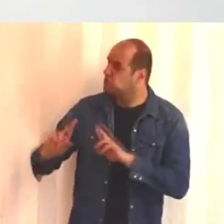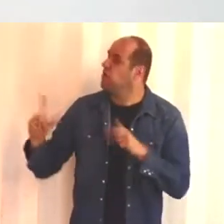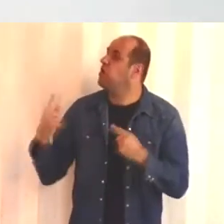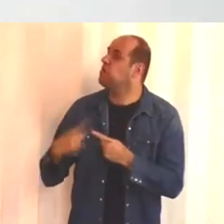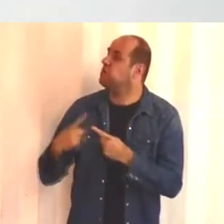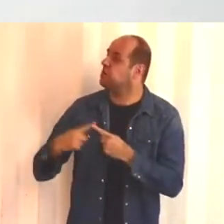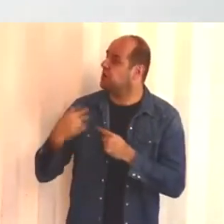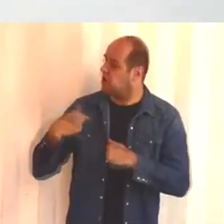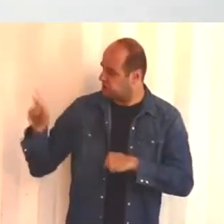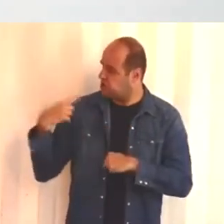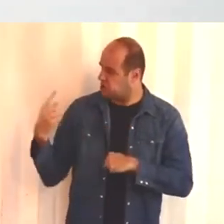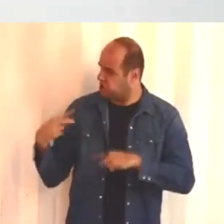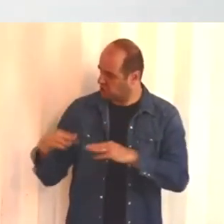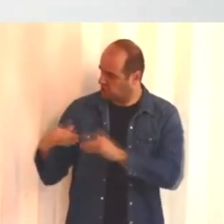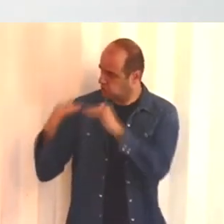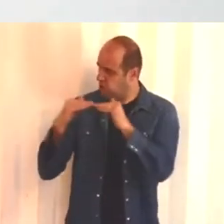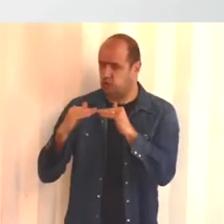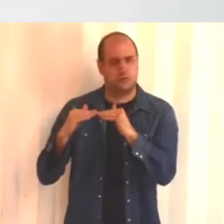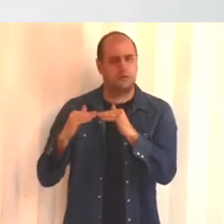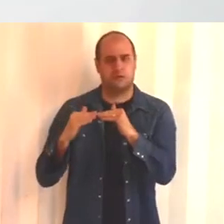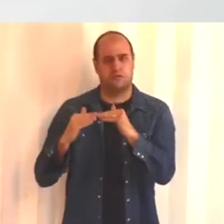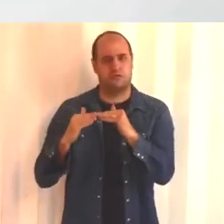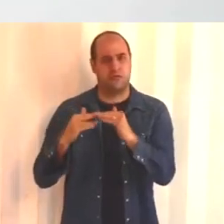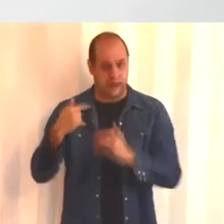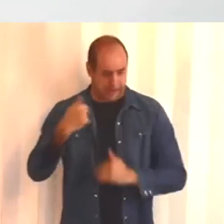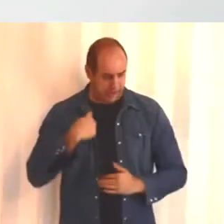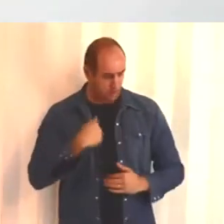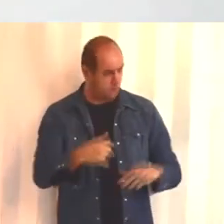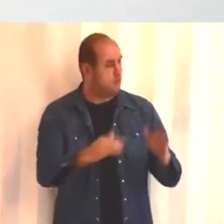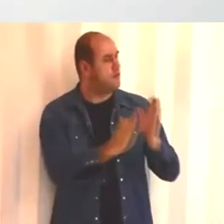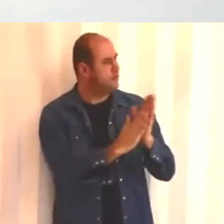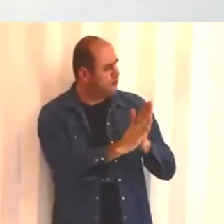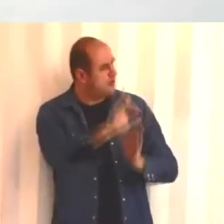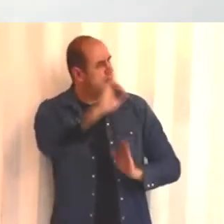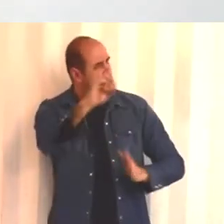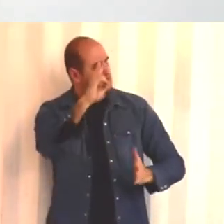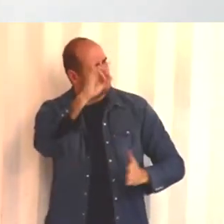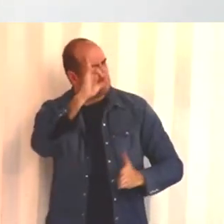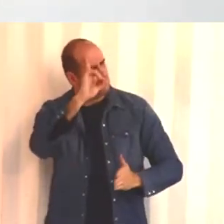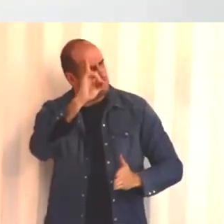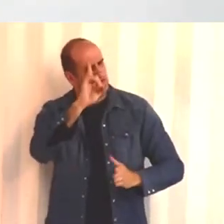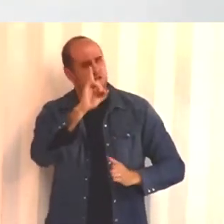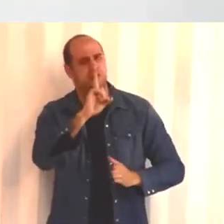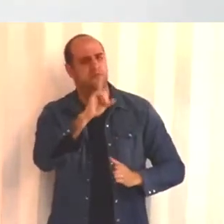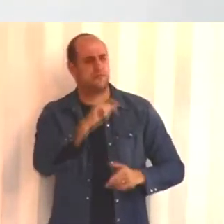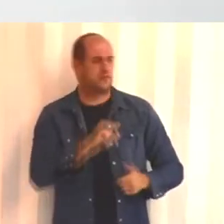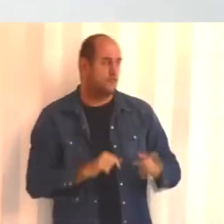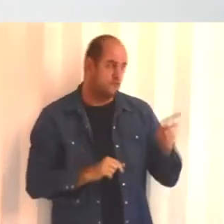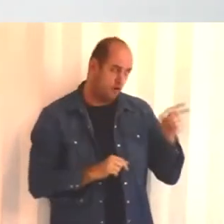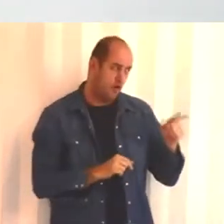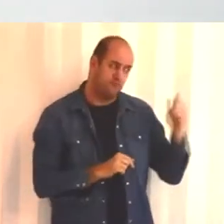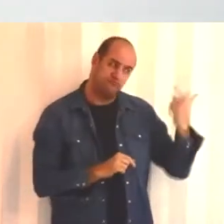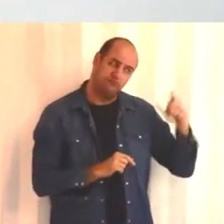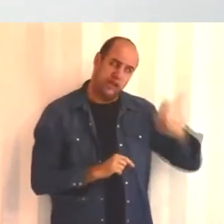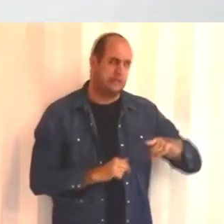diz: a diferença é que eu tenho um motivo para louvar a Deus todo dia. E você ainda não tem.